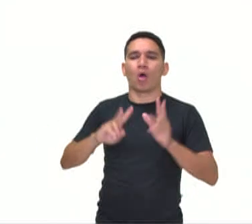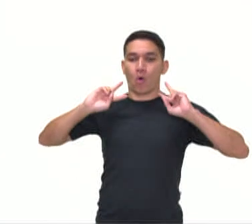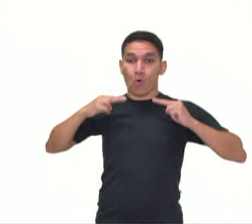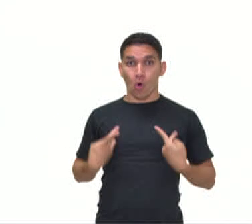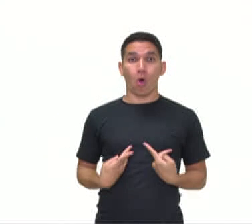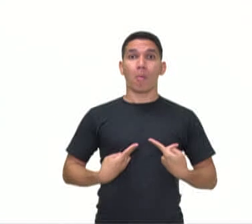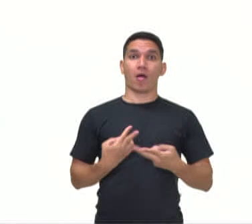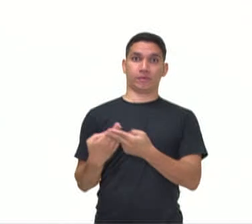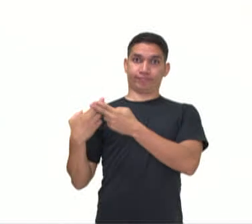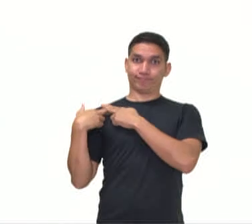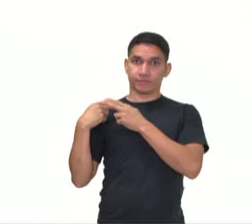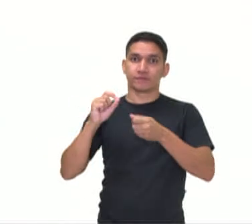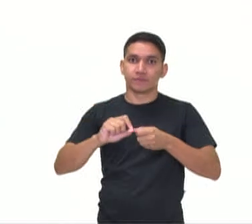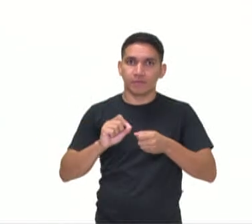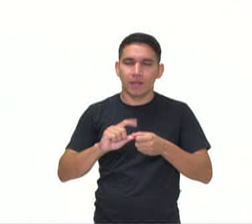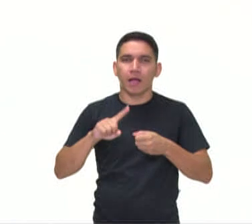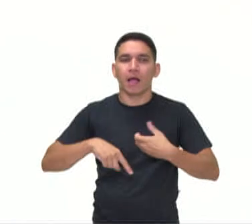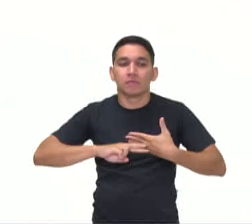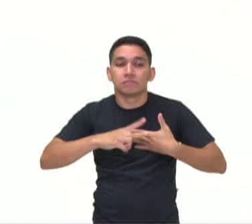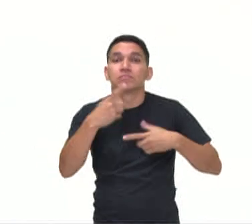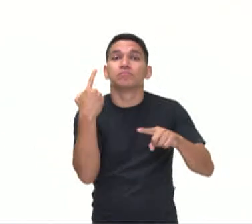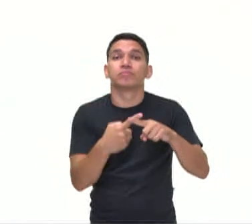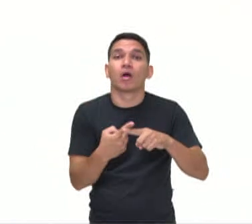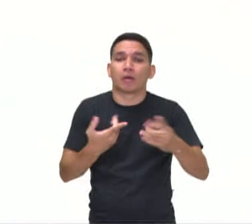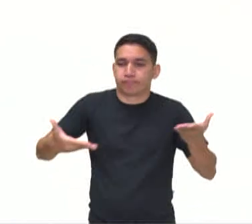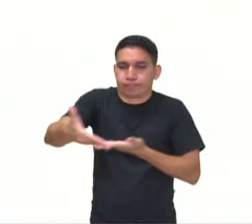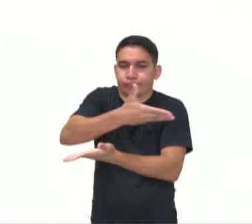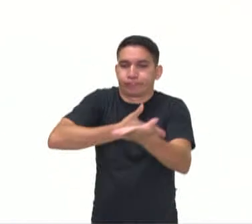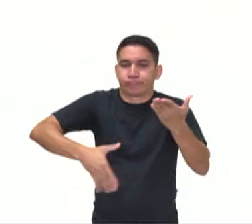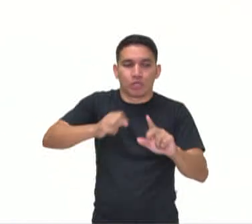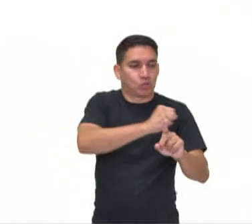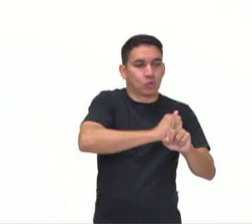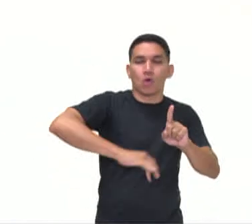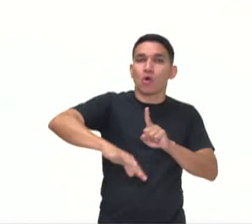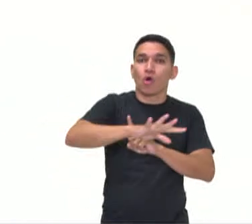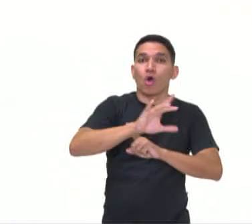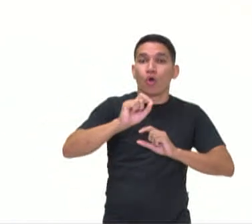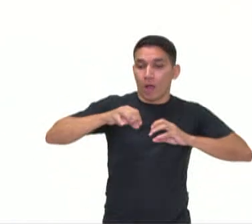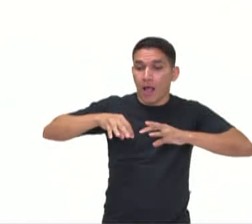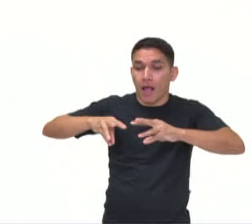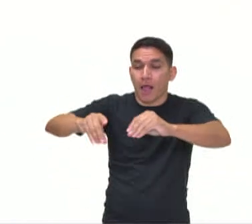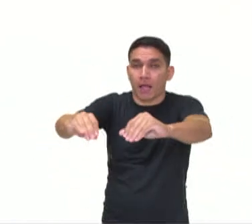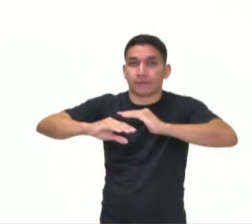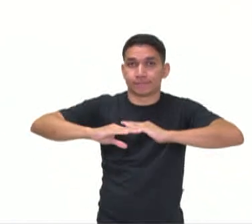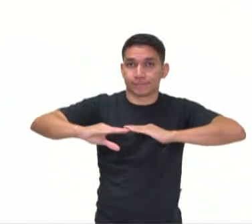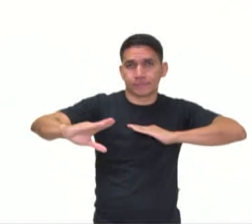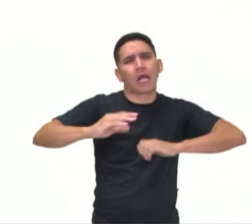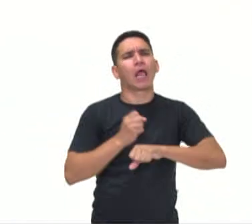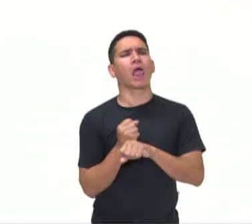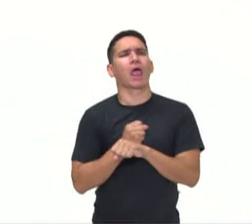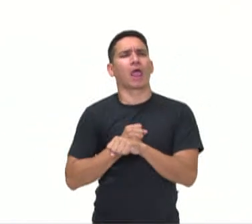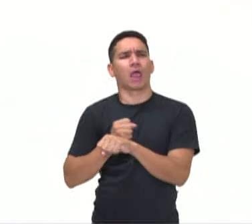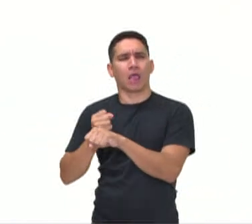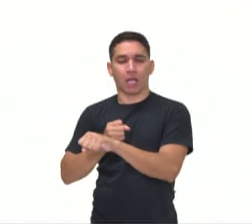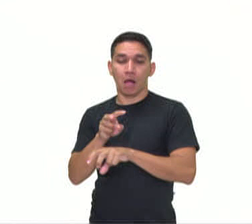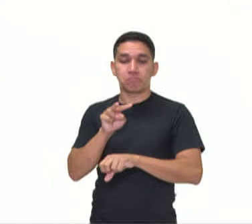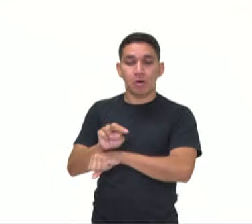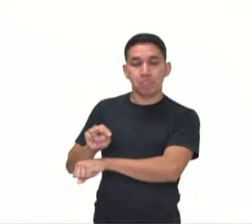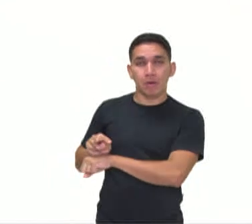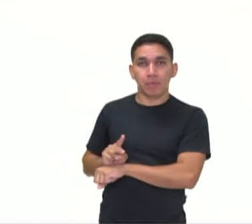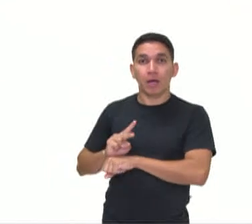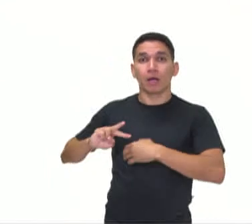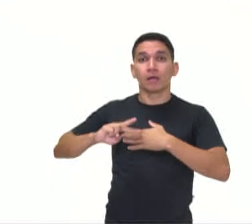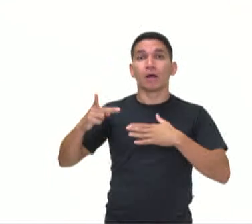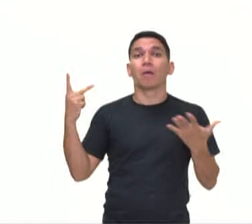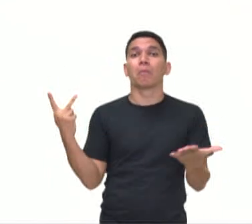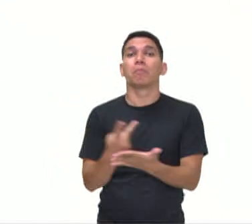são resultantes das diversas interações das sociedades sobre a superfície terrestre ao longo do tempo. São o produto